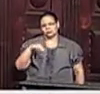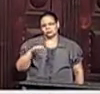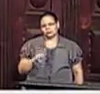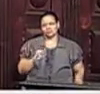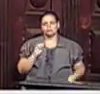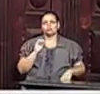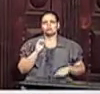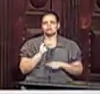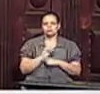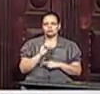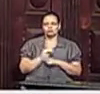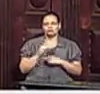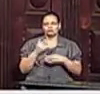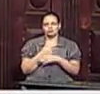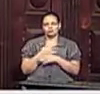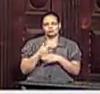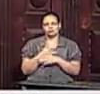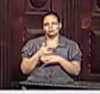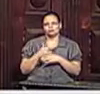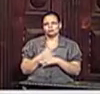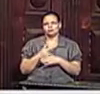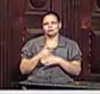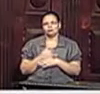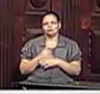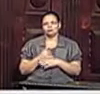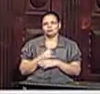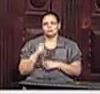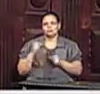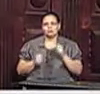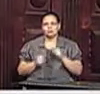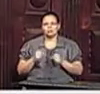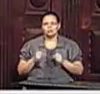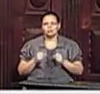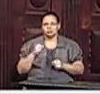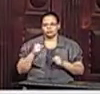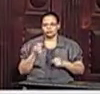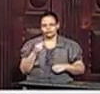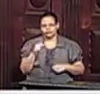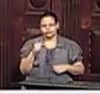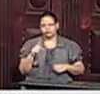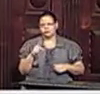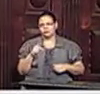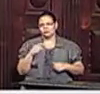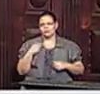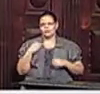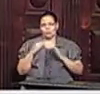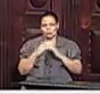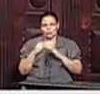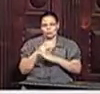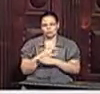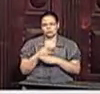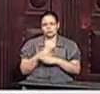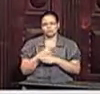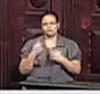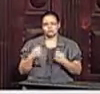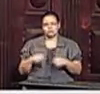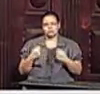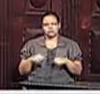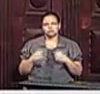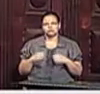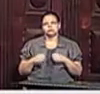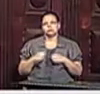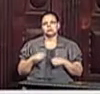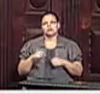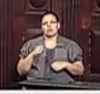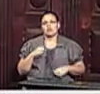cidade. Porque ao invés de ficar rebocando o carro do morador da cidade, eles devem enfrentar, sim, o